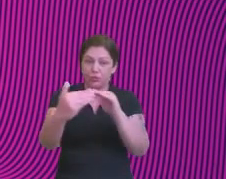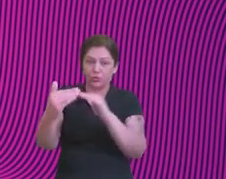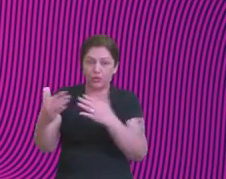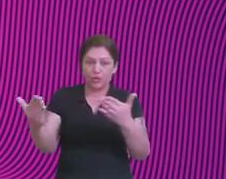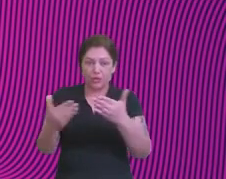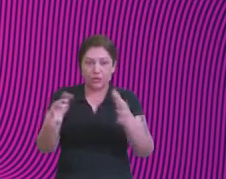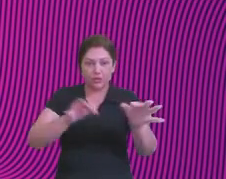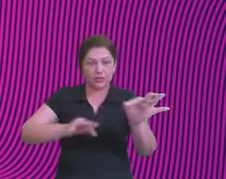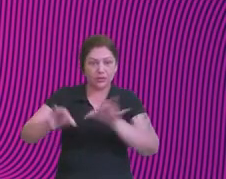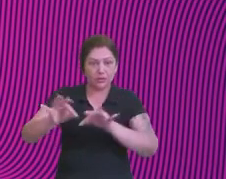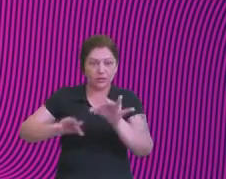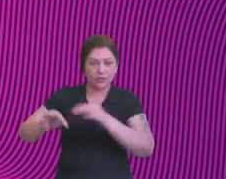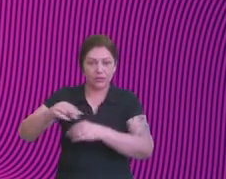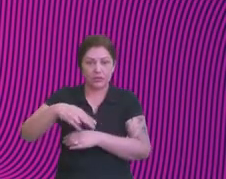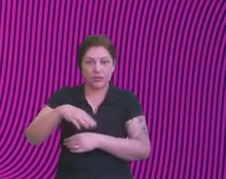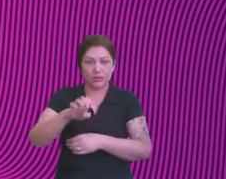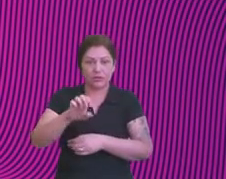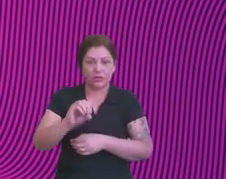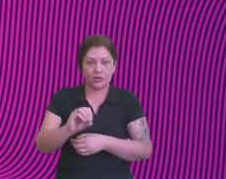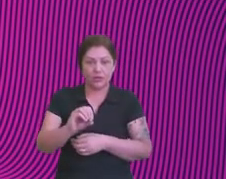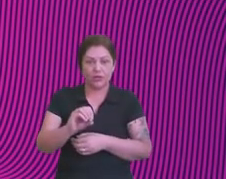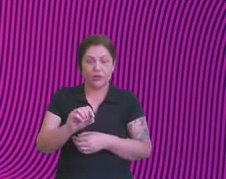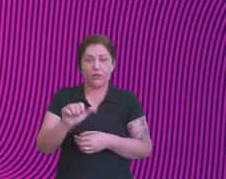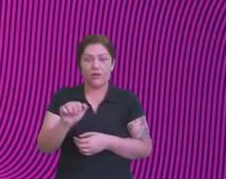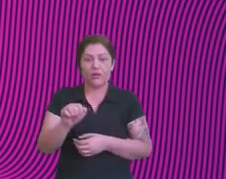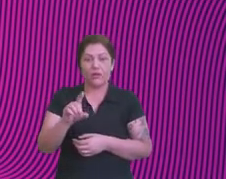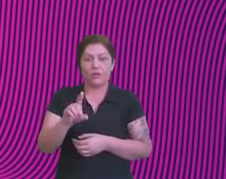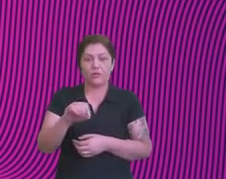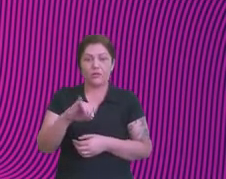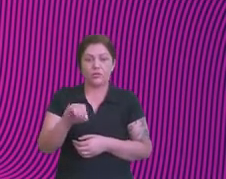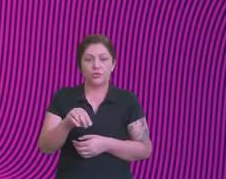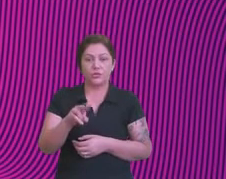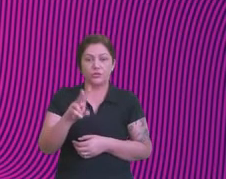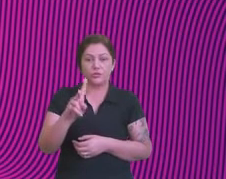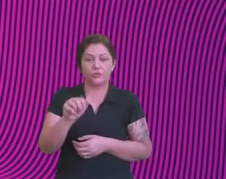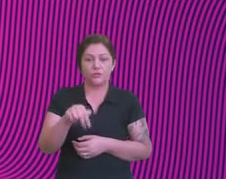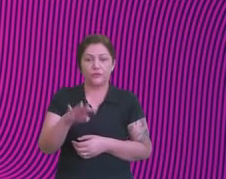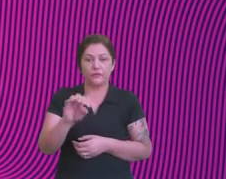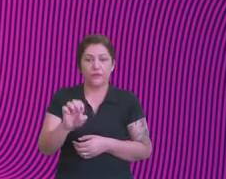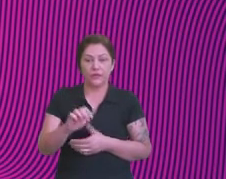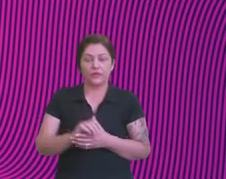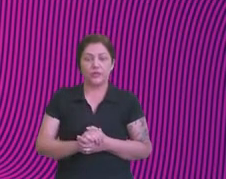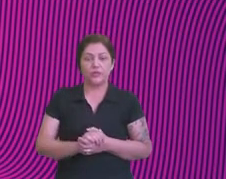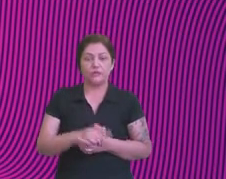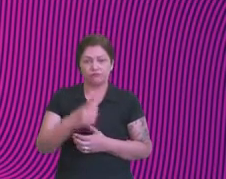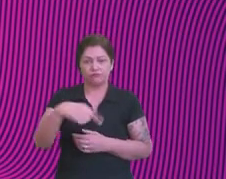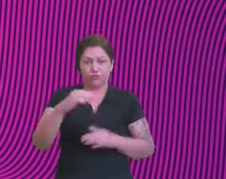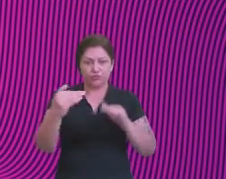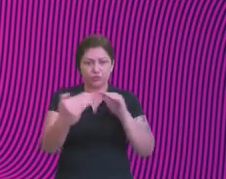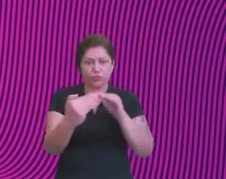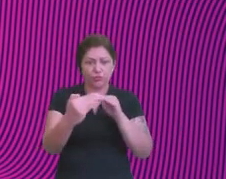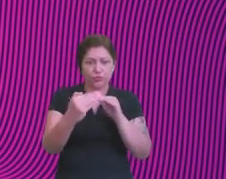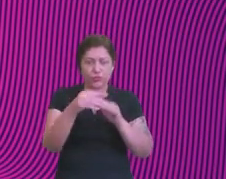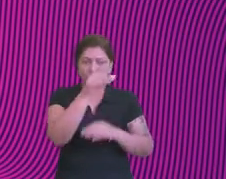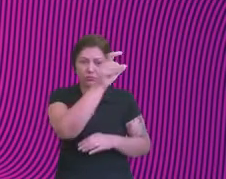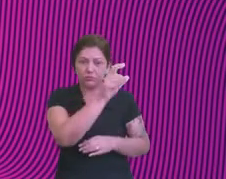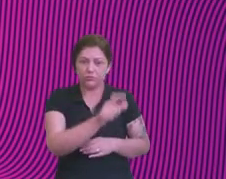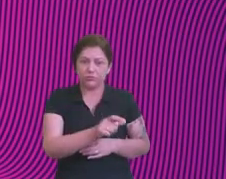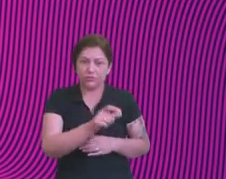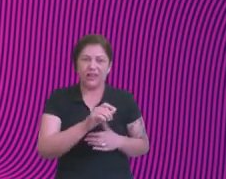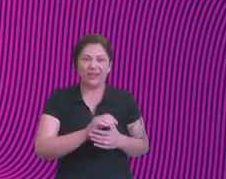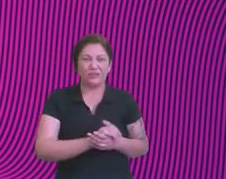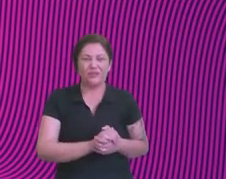tratamento neoadjuvante / conversão que foi feito para esse paciente, se vocês